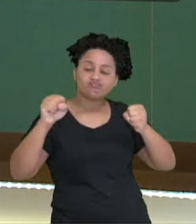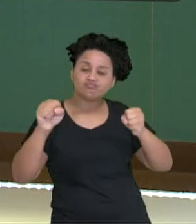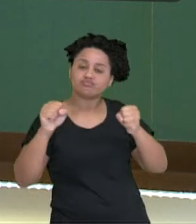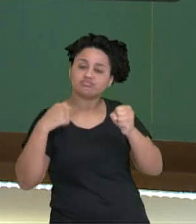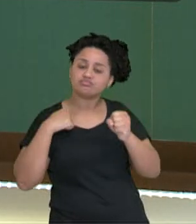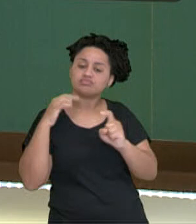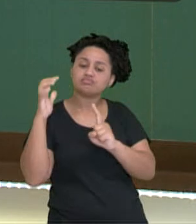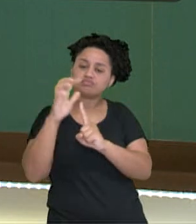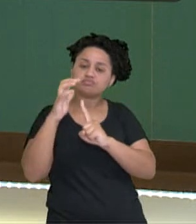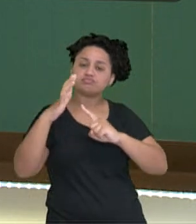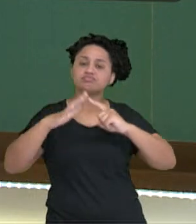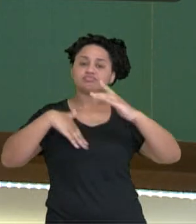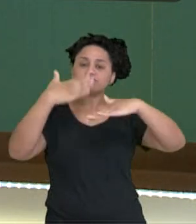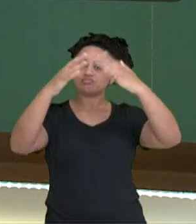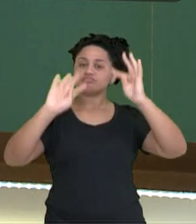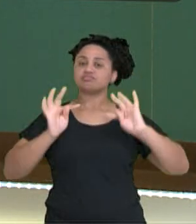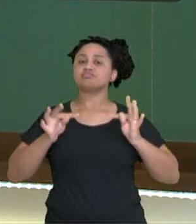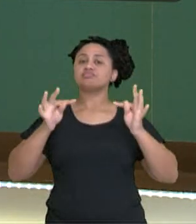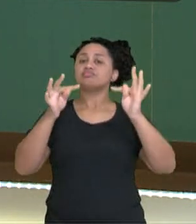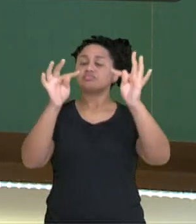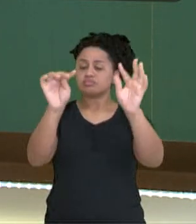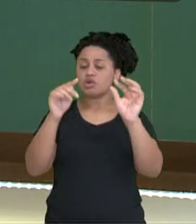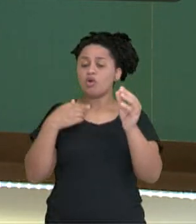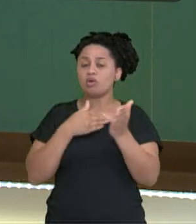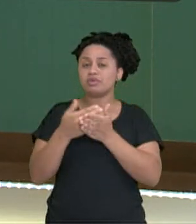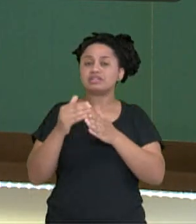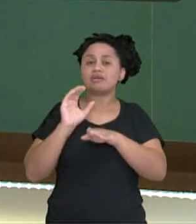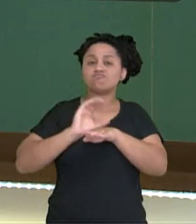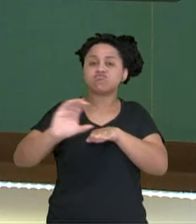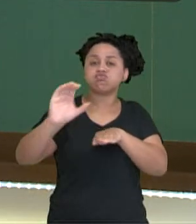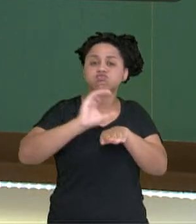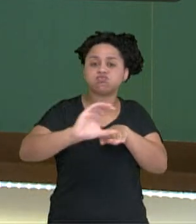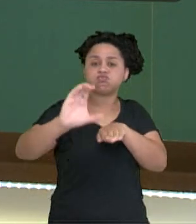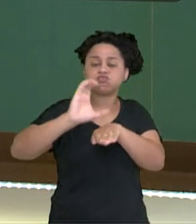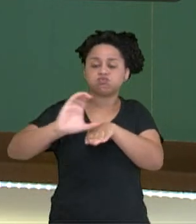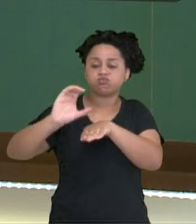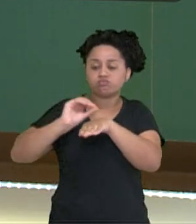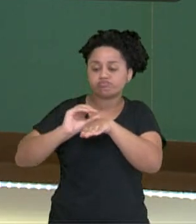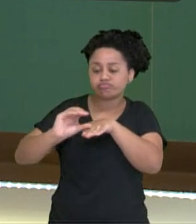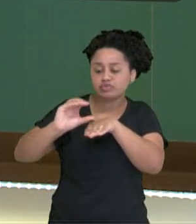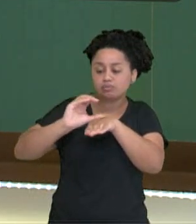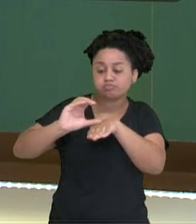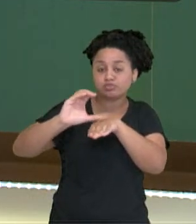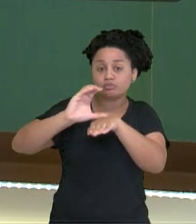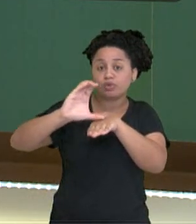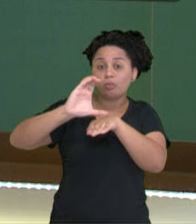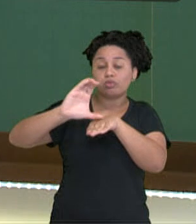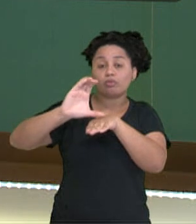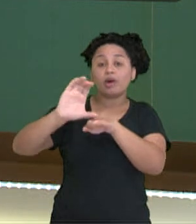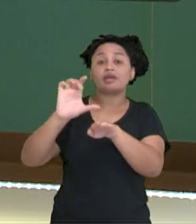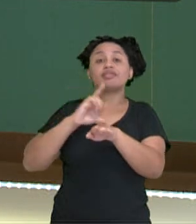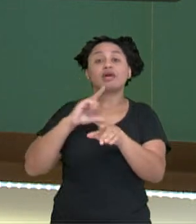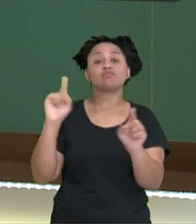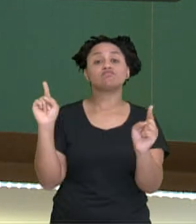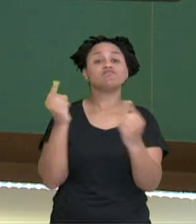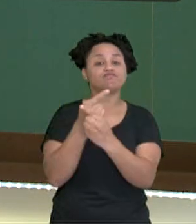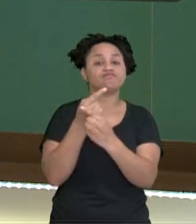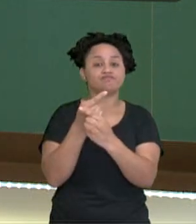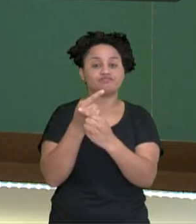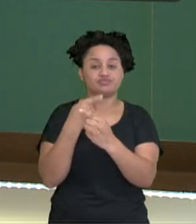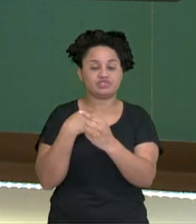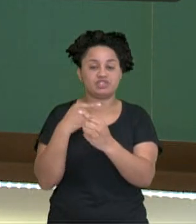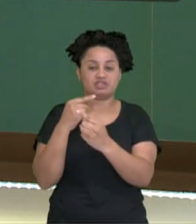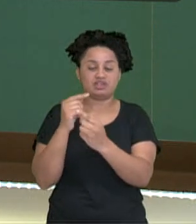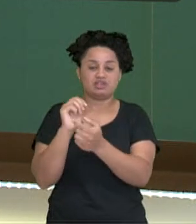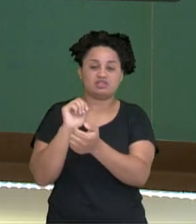da tecnologia, elas começaram a investir bastante nos torneios dos jogos competitivos